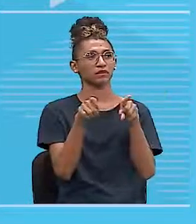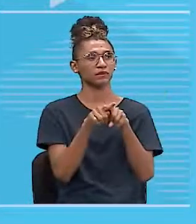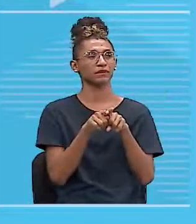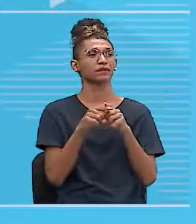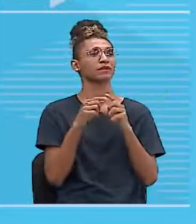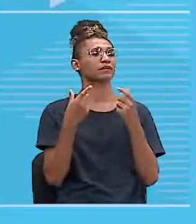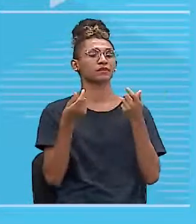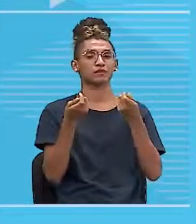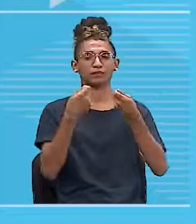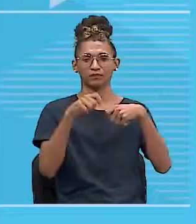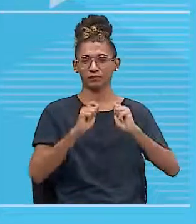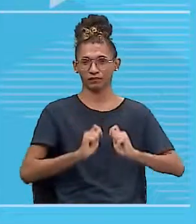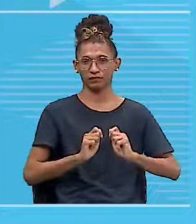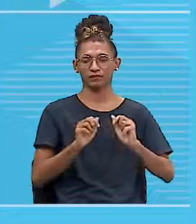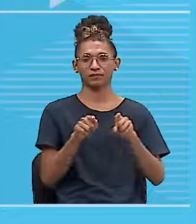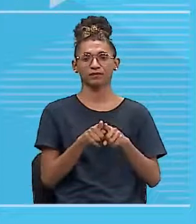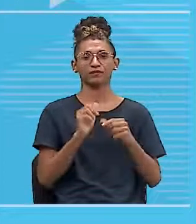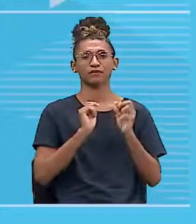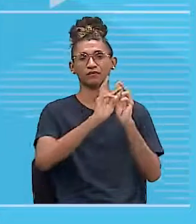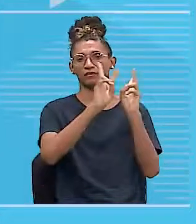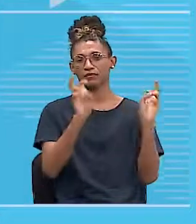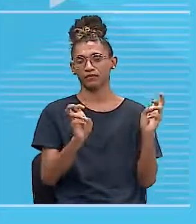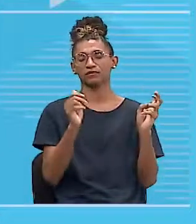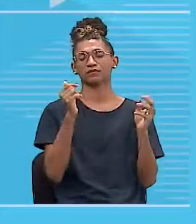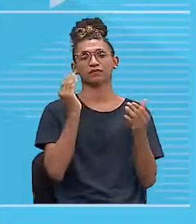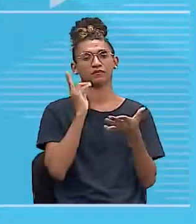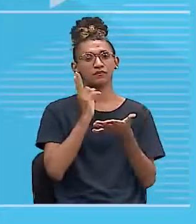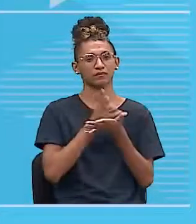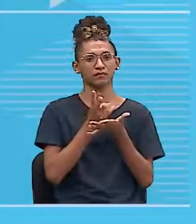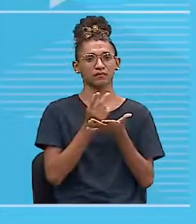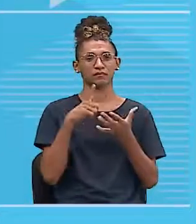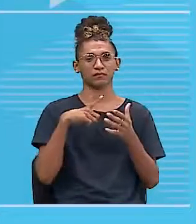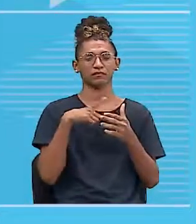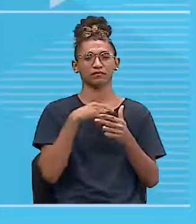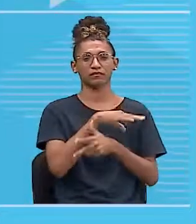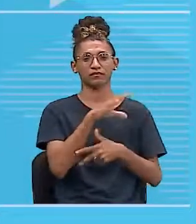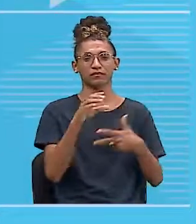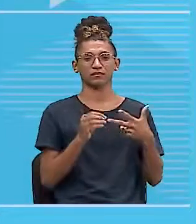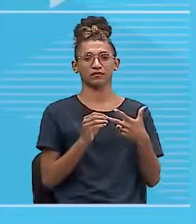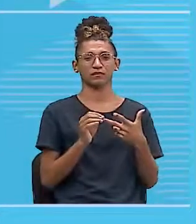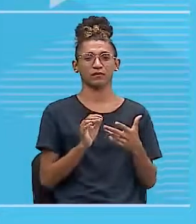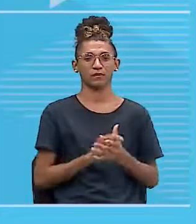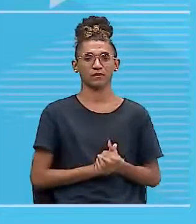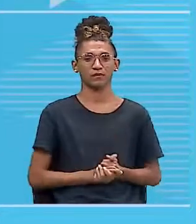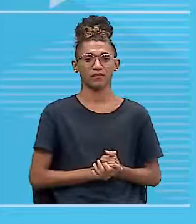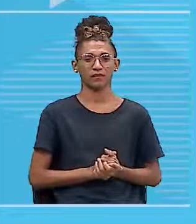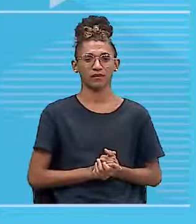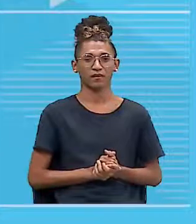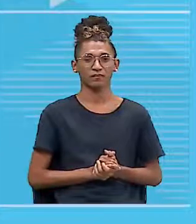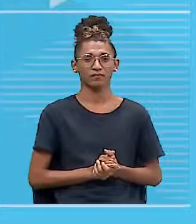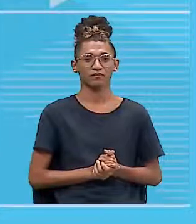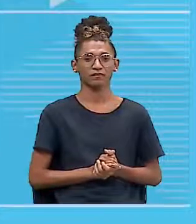em todas as edições do Enem todas tá bom Adriana você melhorou o áudio manda aí para mim que melhorou